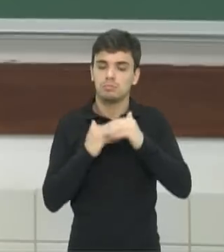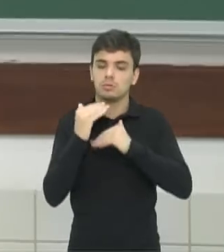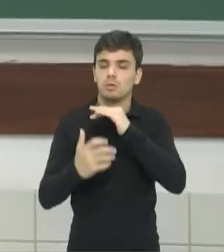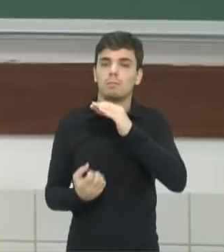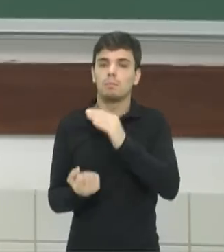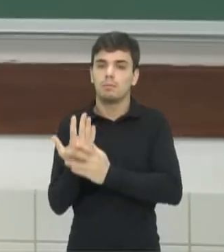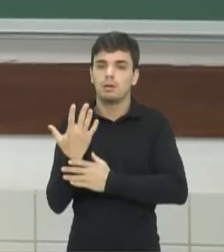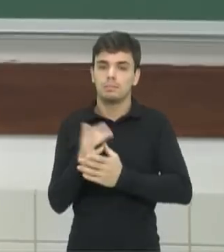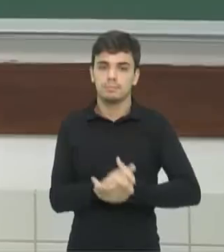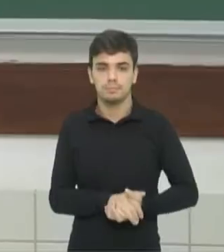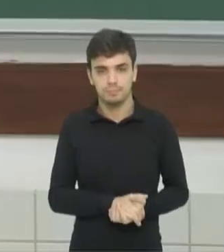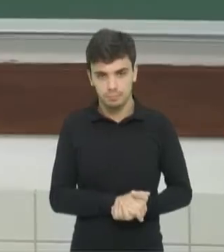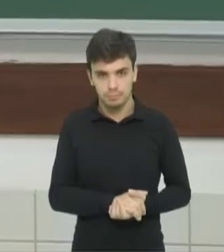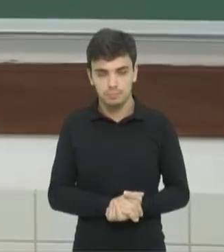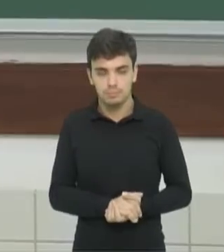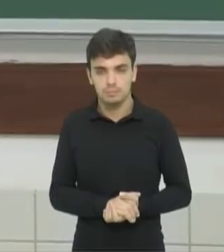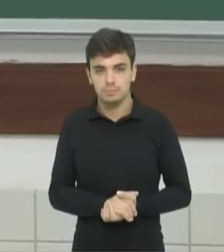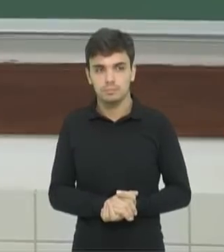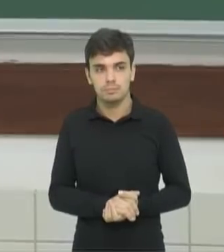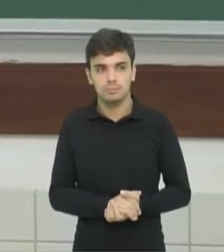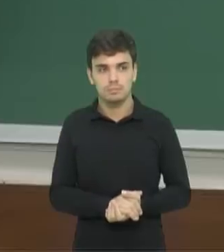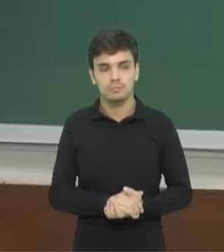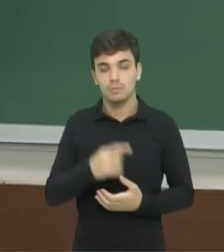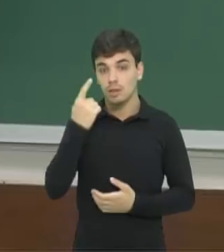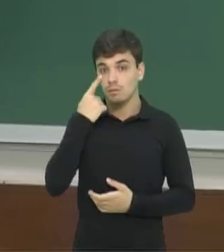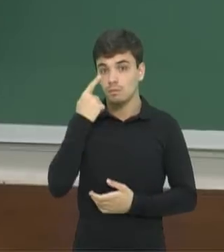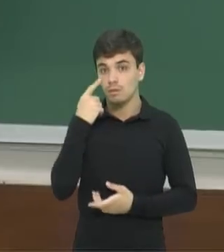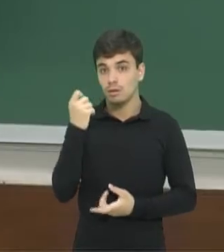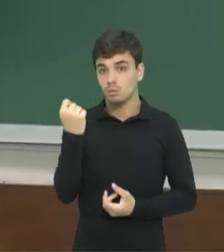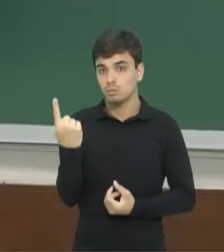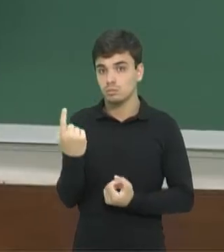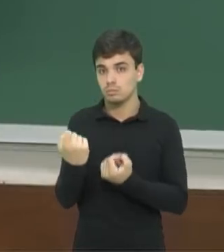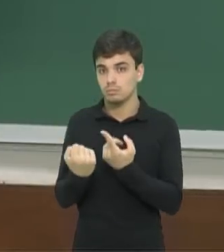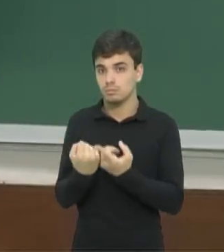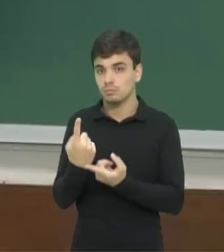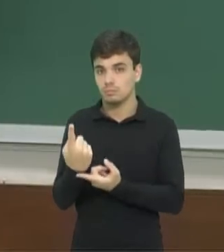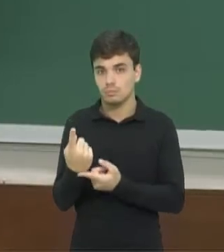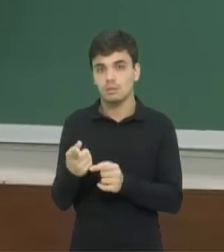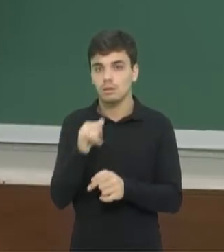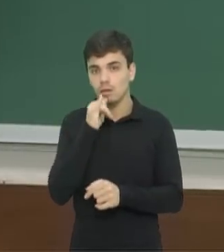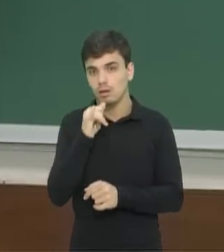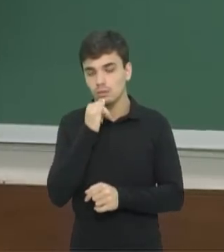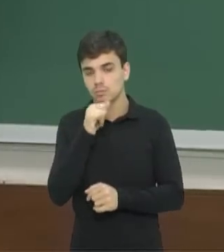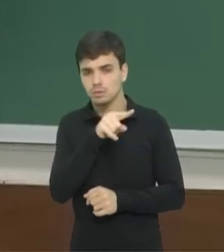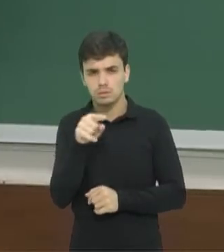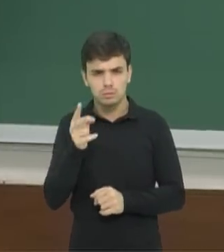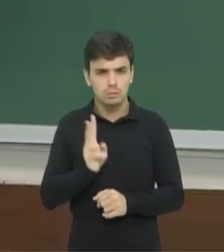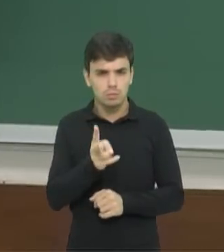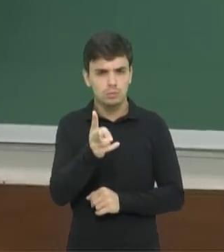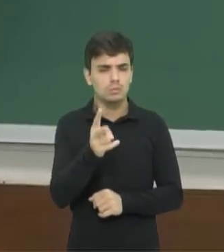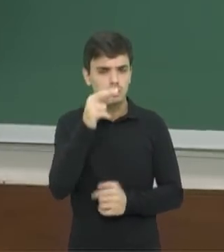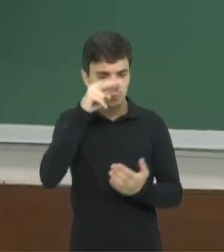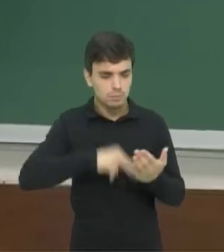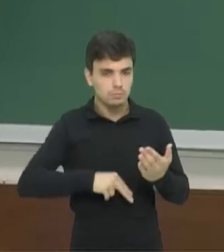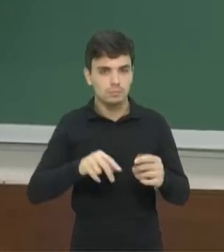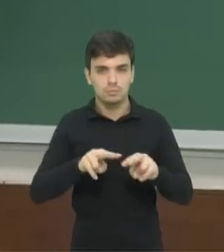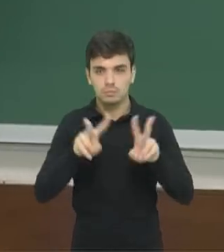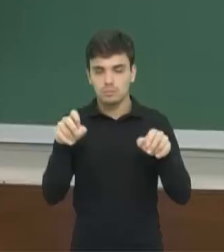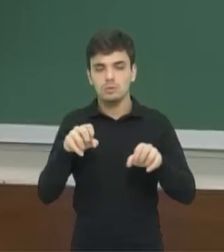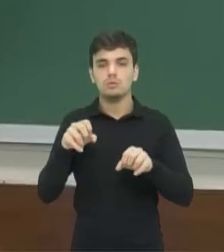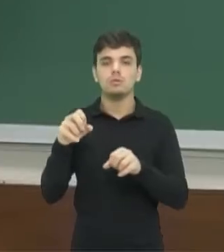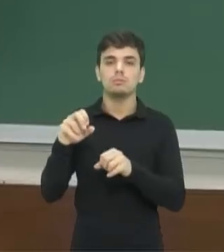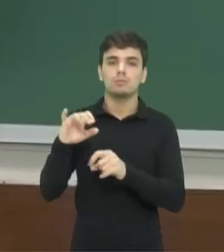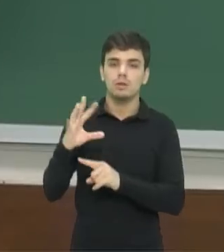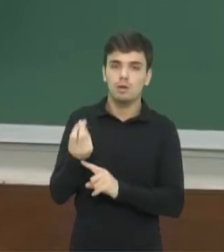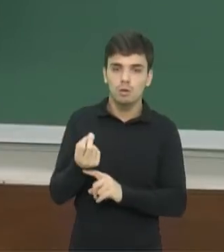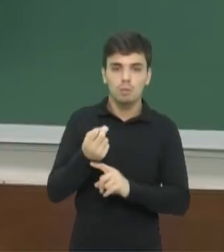Muito legal, né? Vamos ver, então, agora, gente, alguns exemplos, tá? Eu trouxe para vocês aqui só para vocês darem uma olhadinha em mais obras